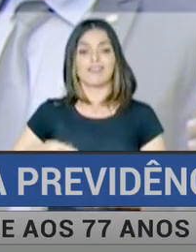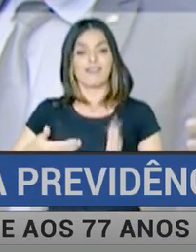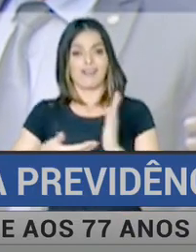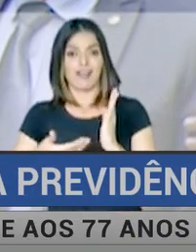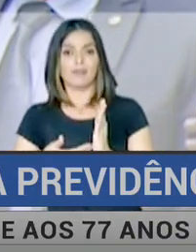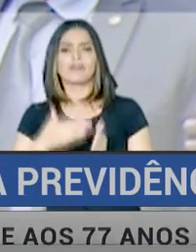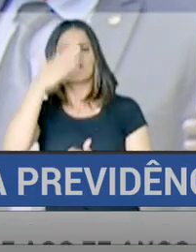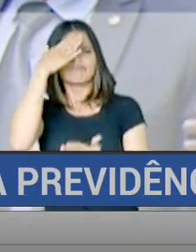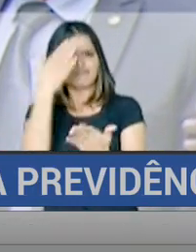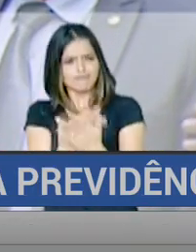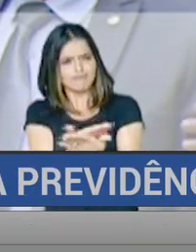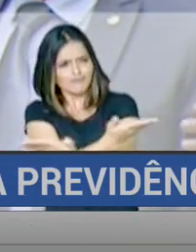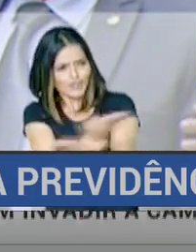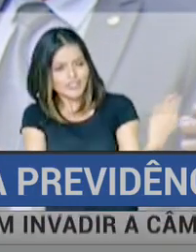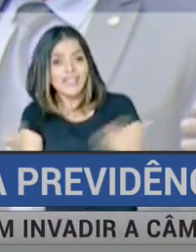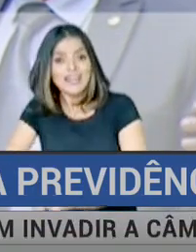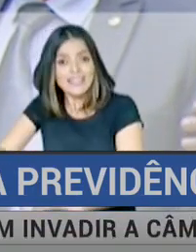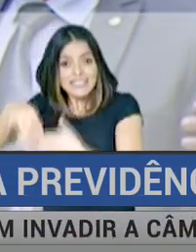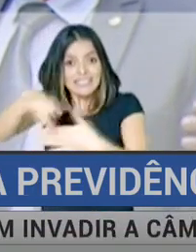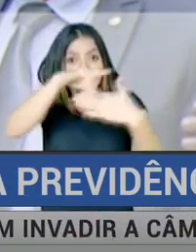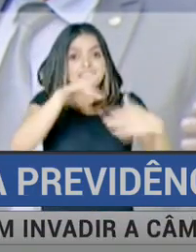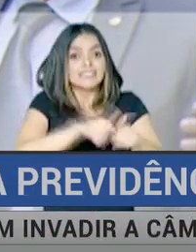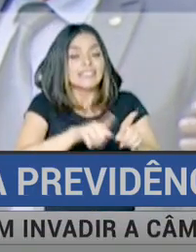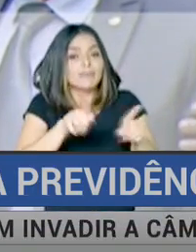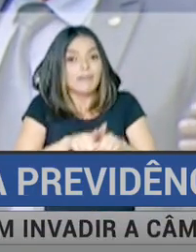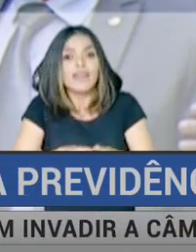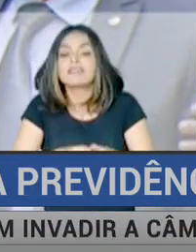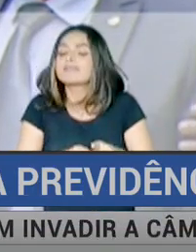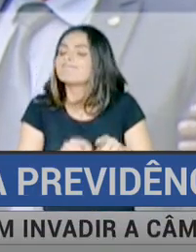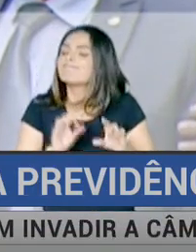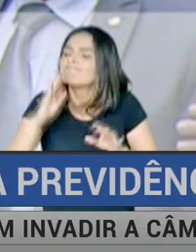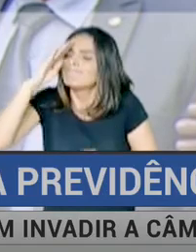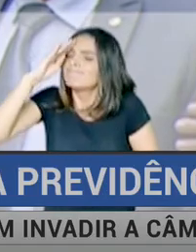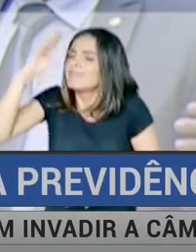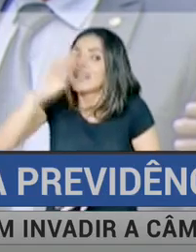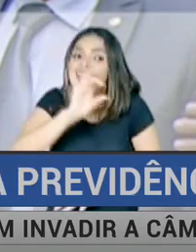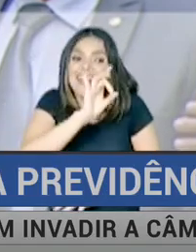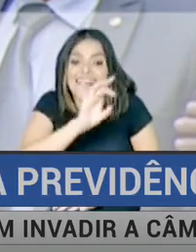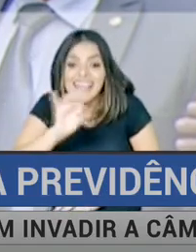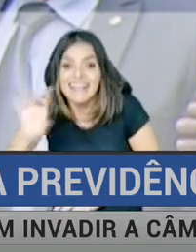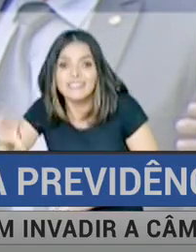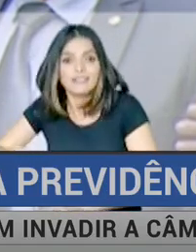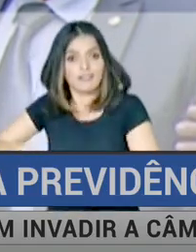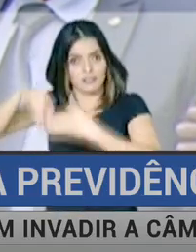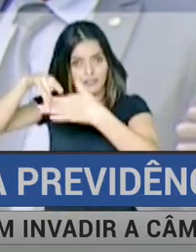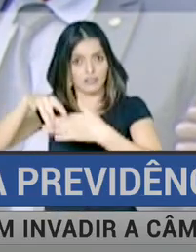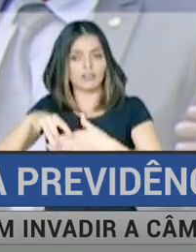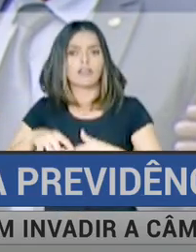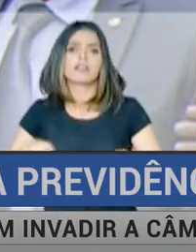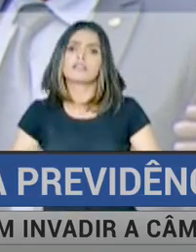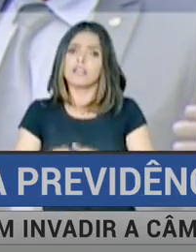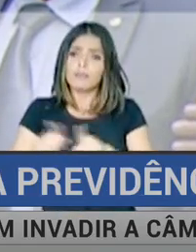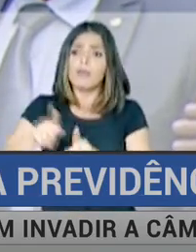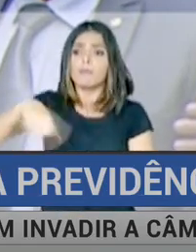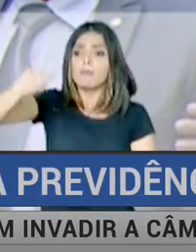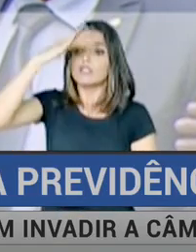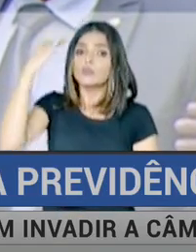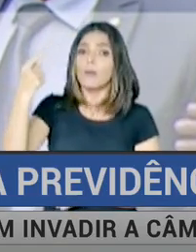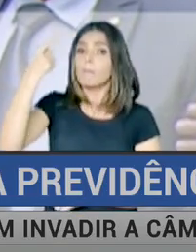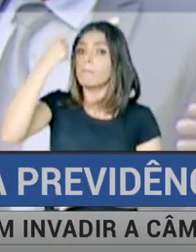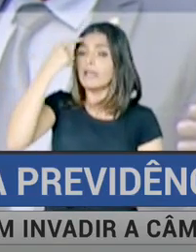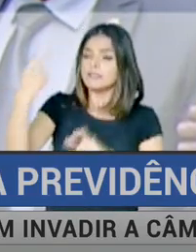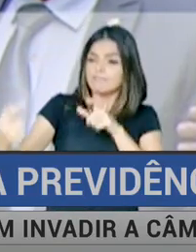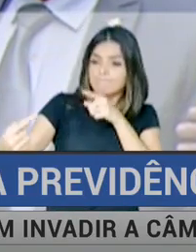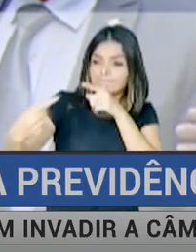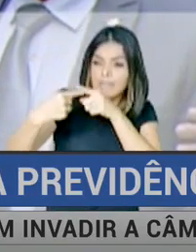mas principalmente de cada um dos líderes. E não só daqueles que pensam como eu penso, mas daqueles que